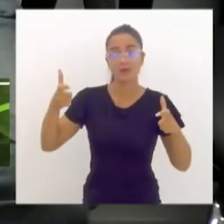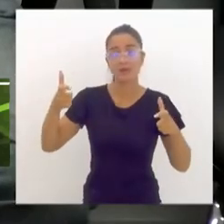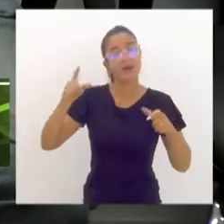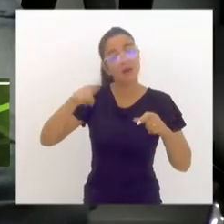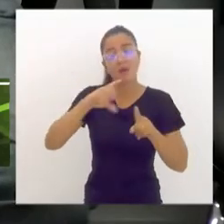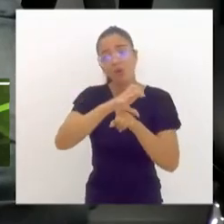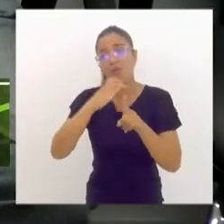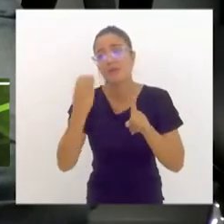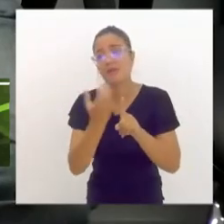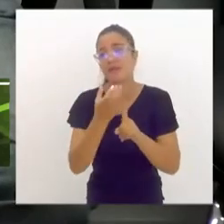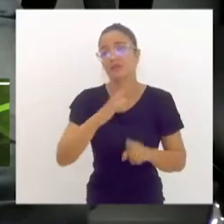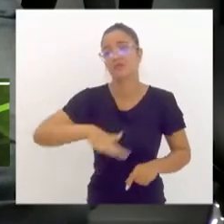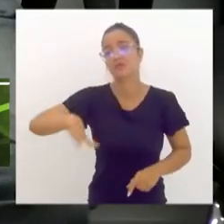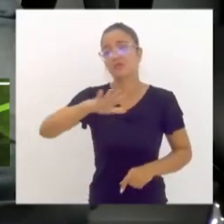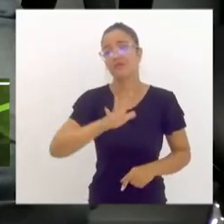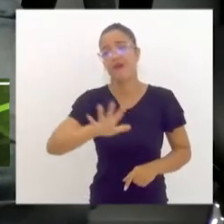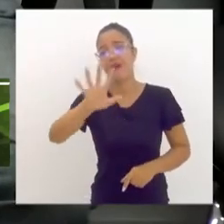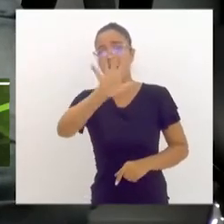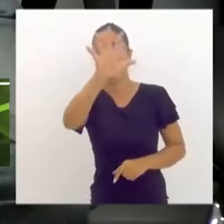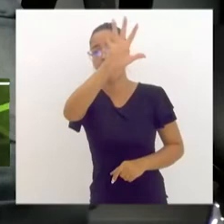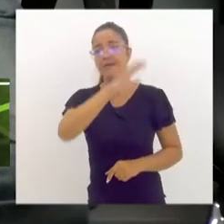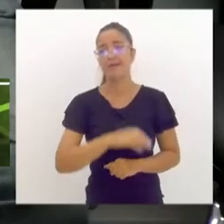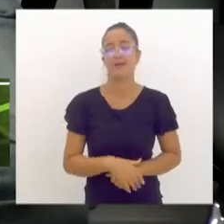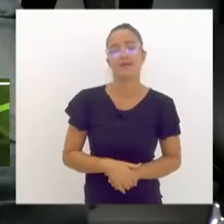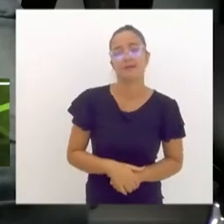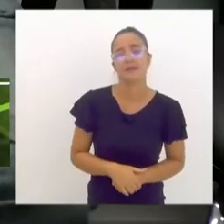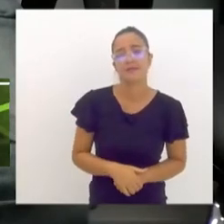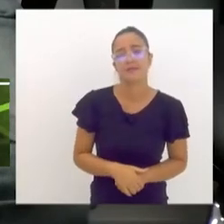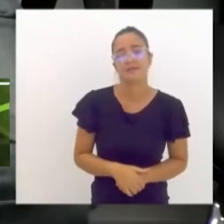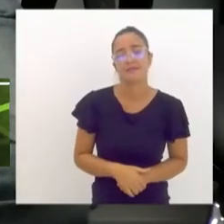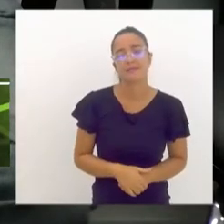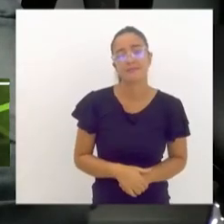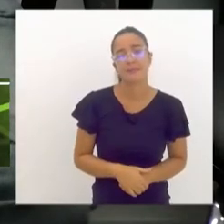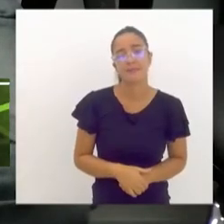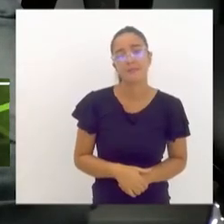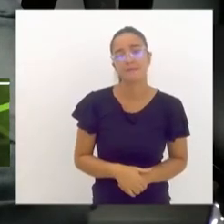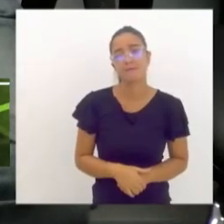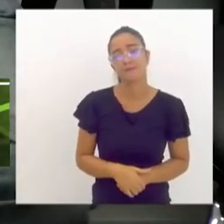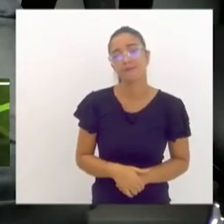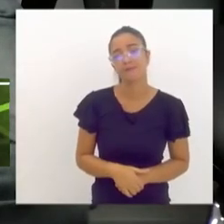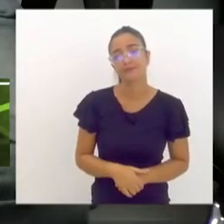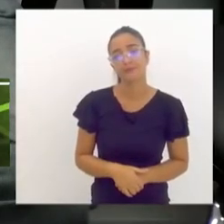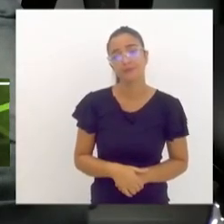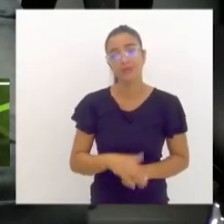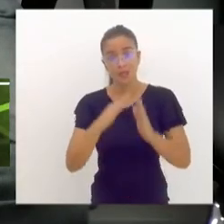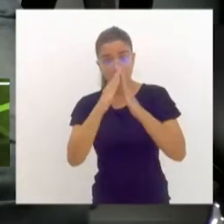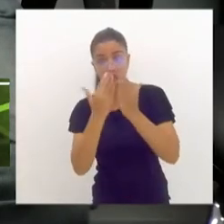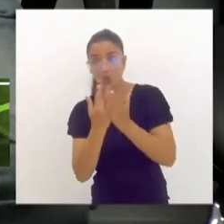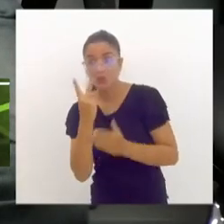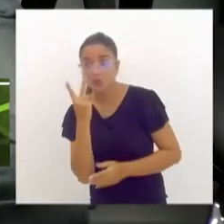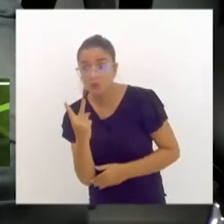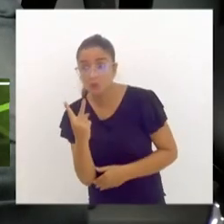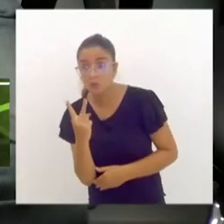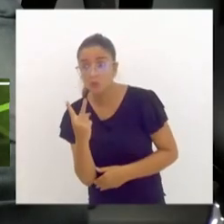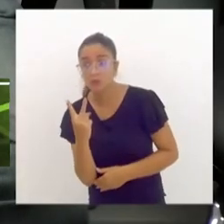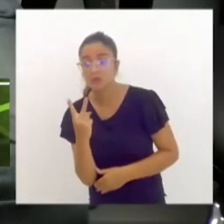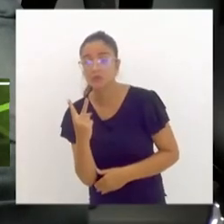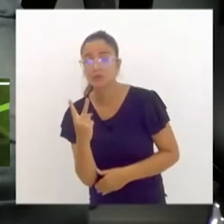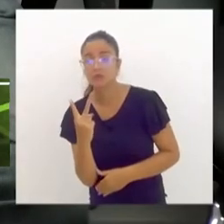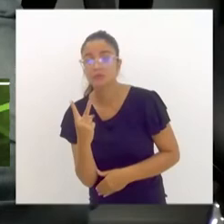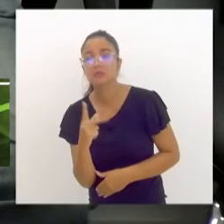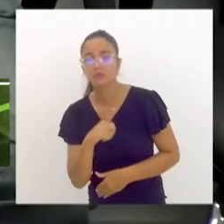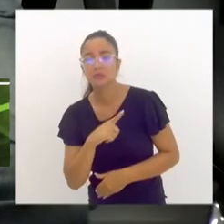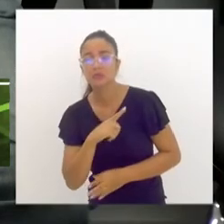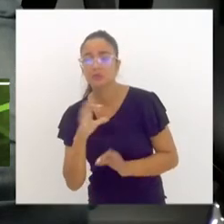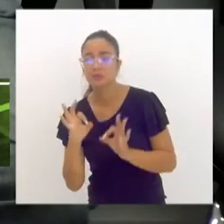comunidades carentes, onde não chega. Apenas duas escolas foram contempladas com esse